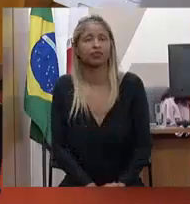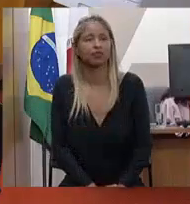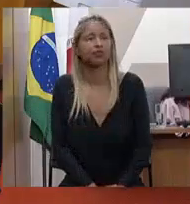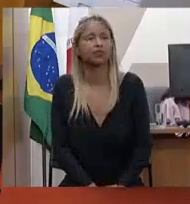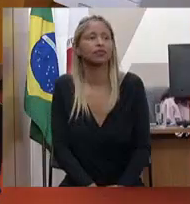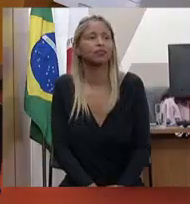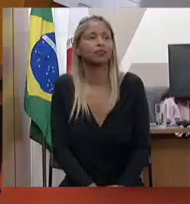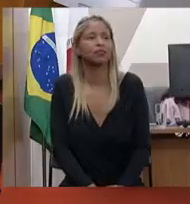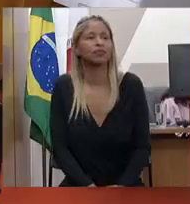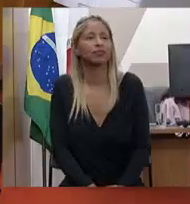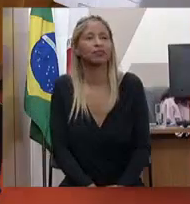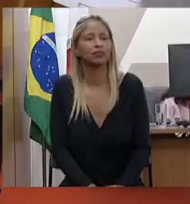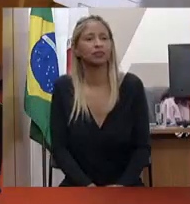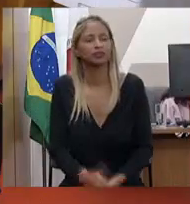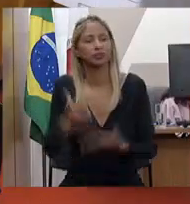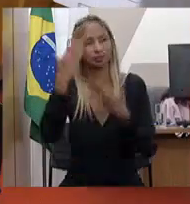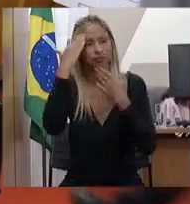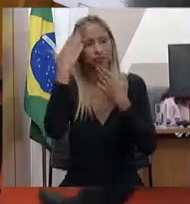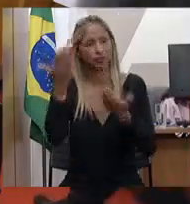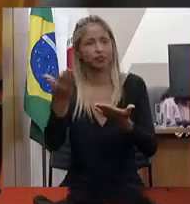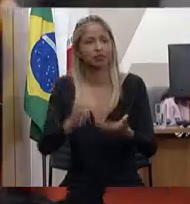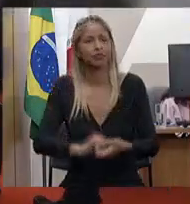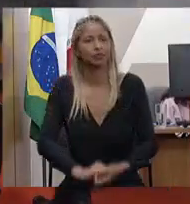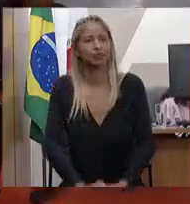nosso auditório Muito obrigado